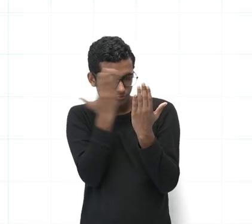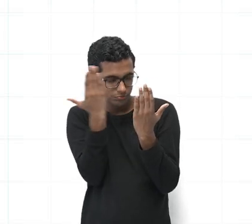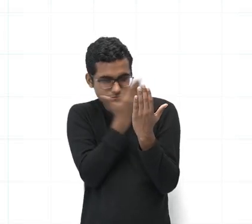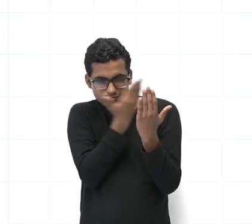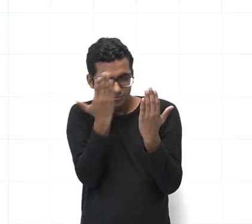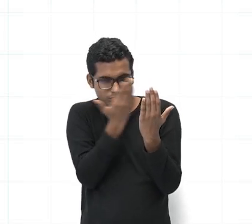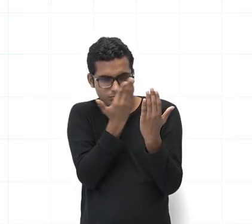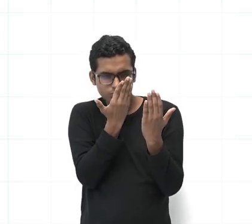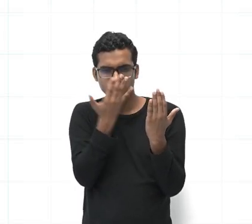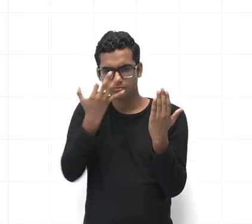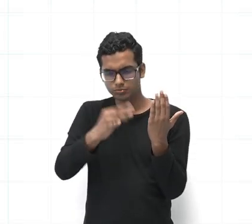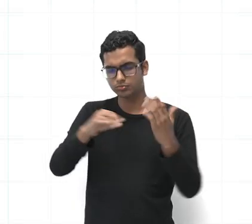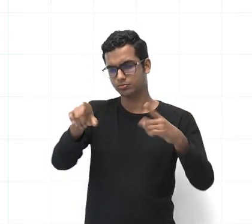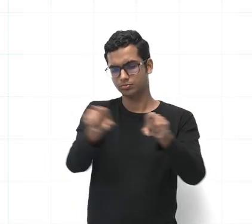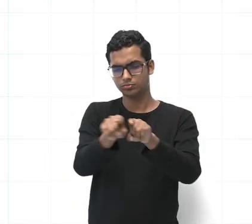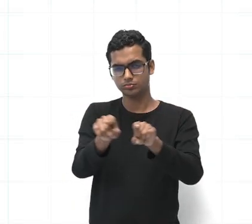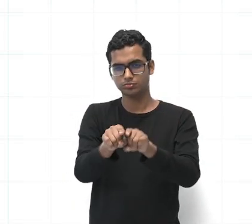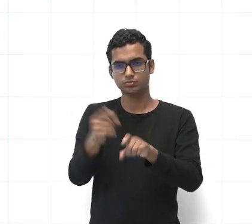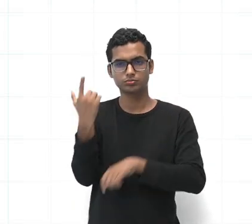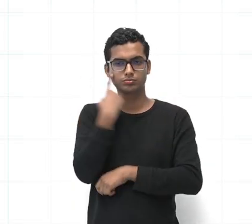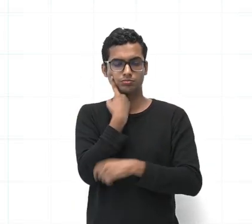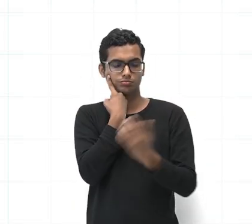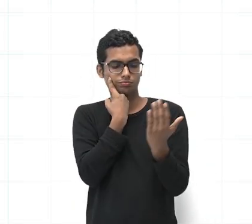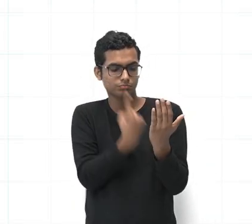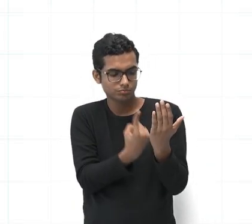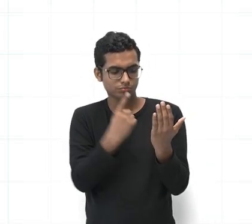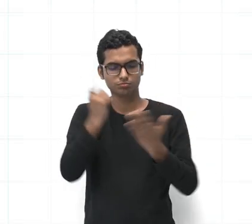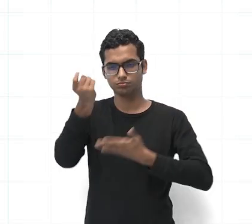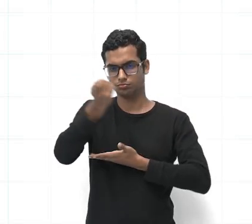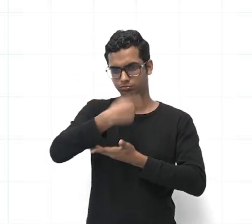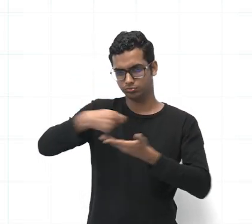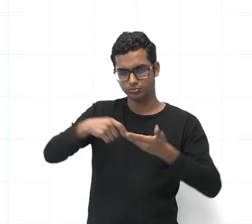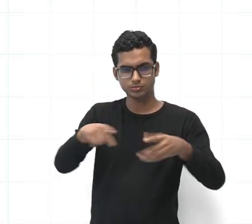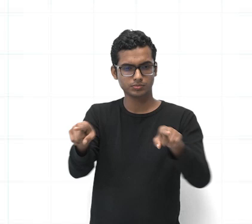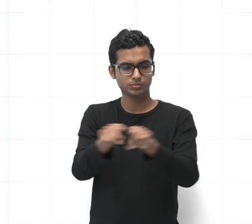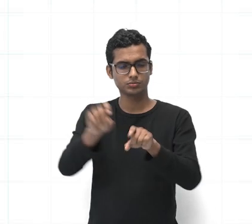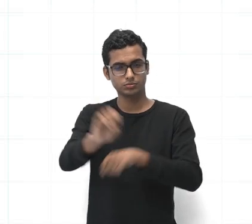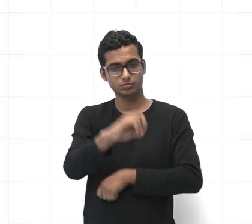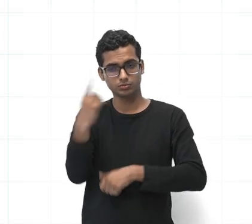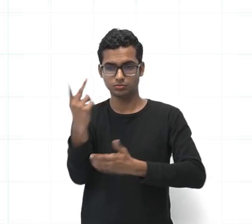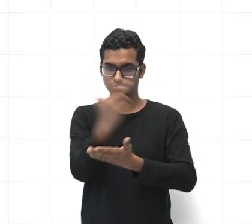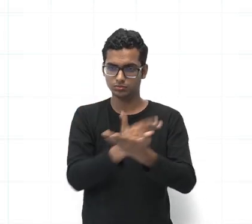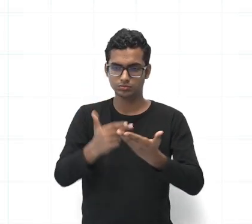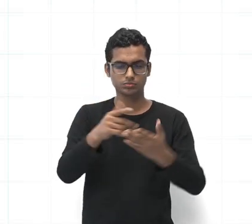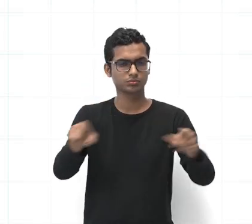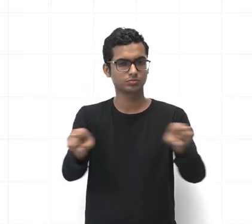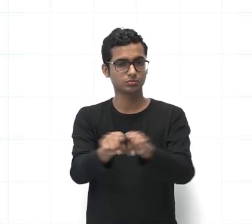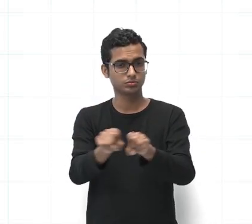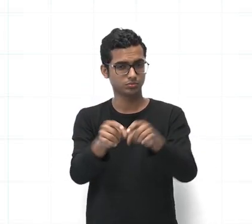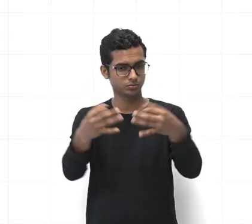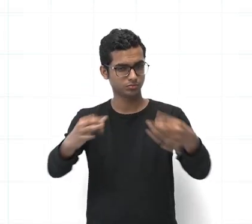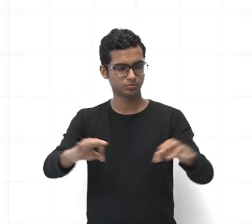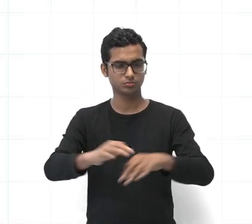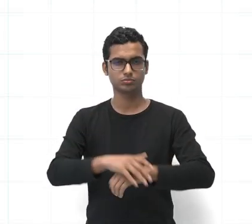identificar o que você está escrevendo, o que você está rascunhando ou desenhando, tá bom? Então,